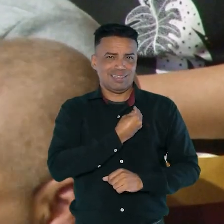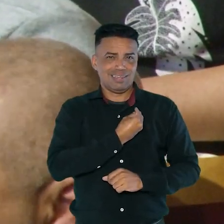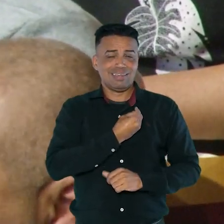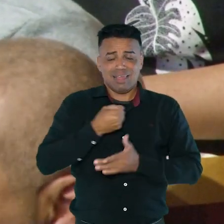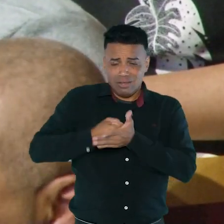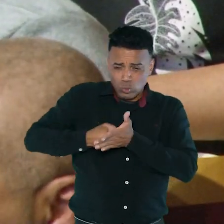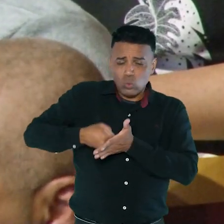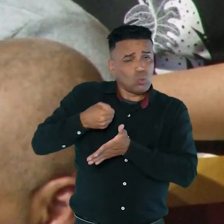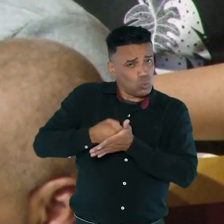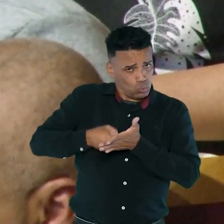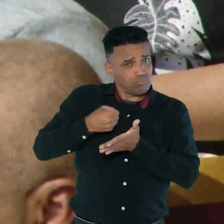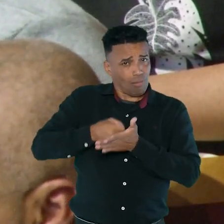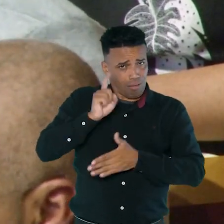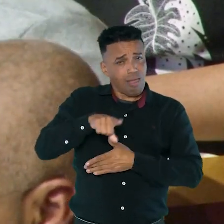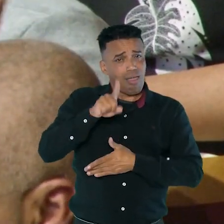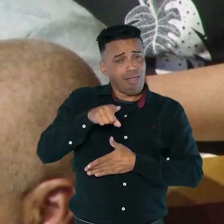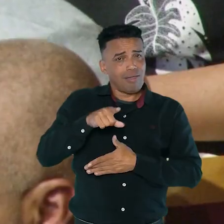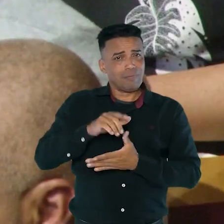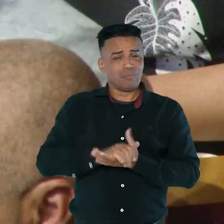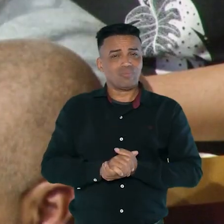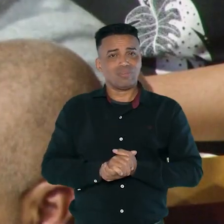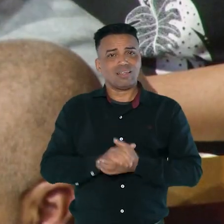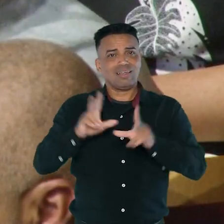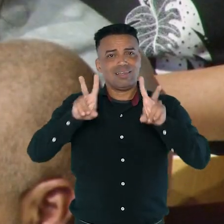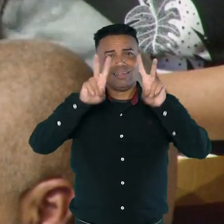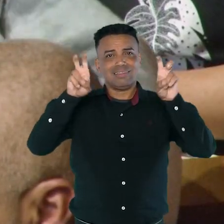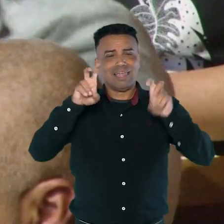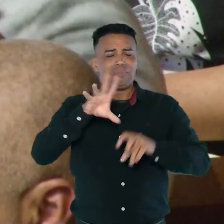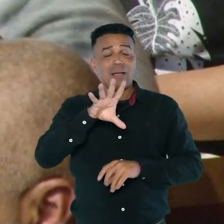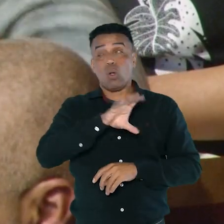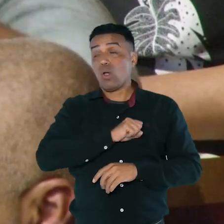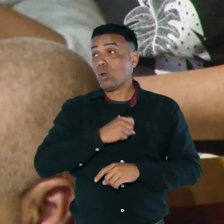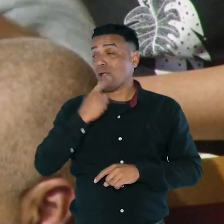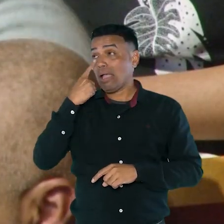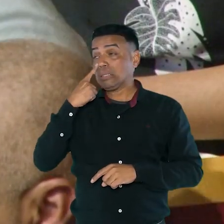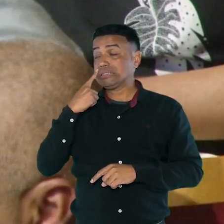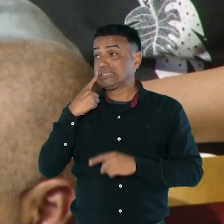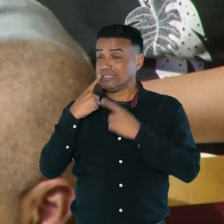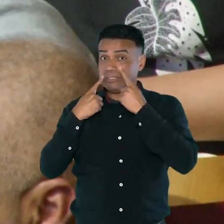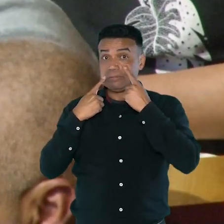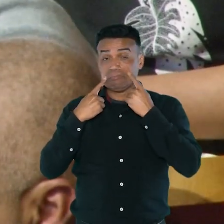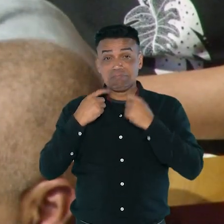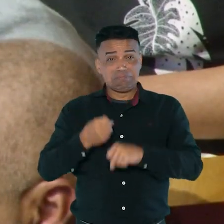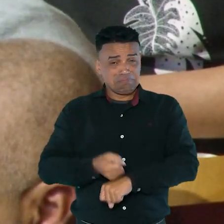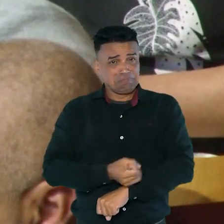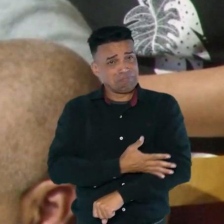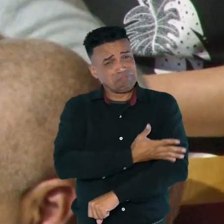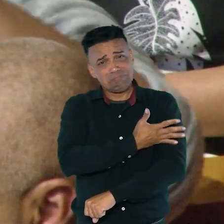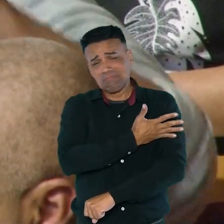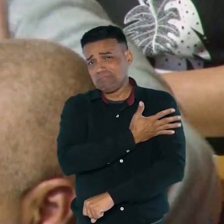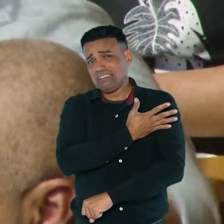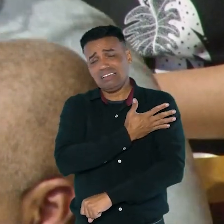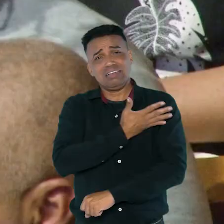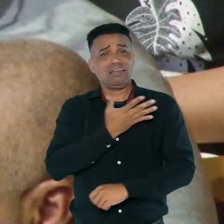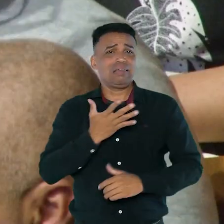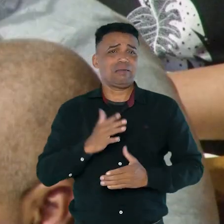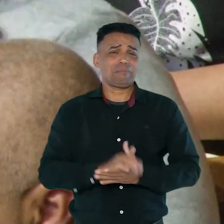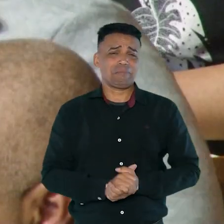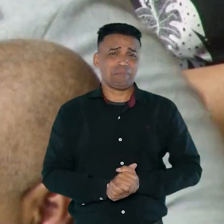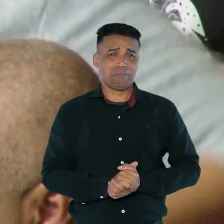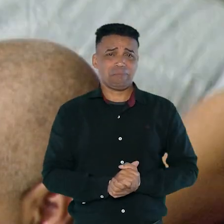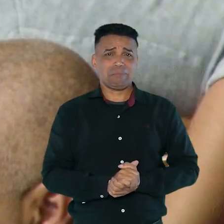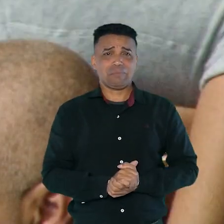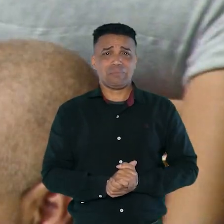guerra, para falar sobre amor. Nossa, gente, eu não quero chorar, mas tudo bem. Eu sou assim, filha de Oxum.